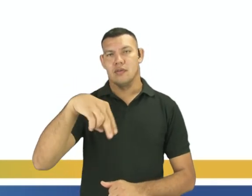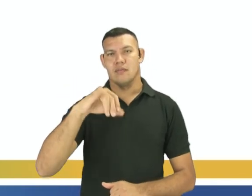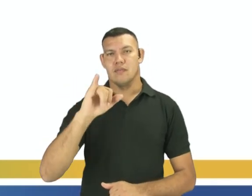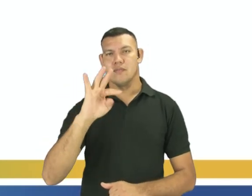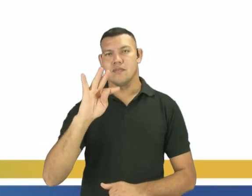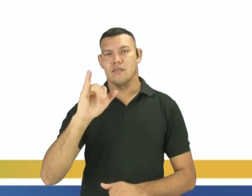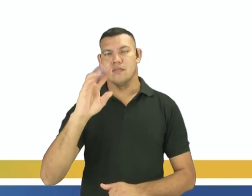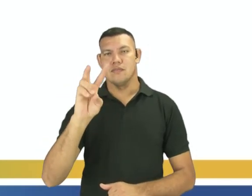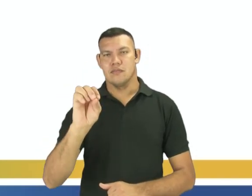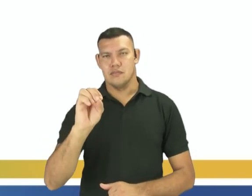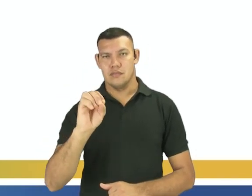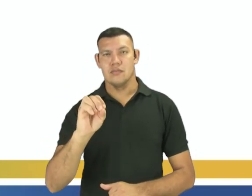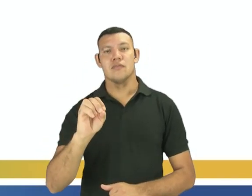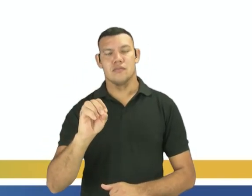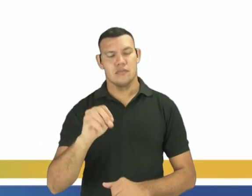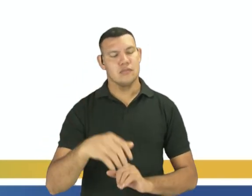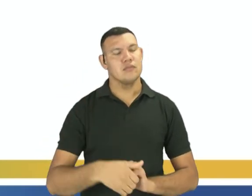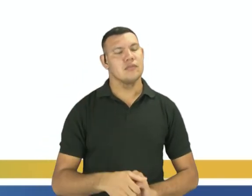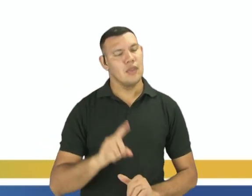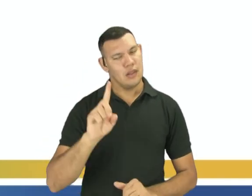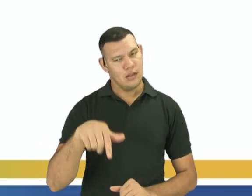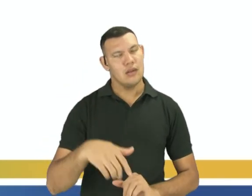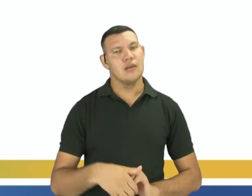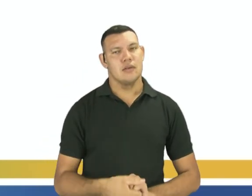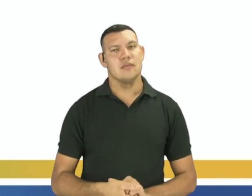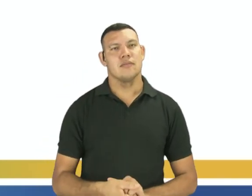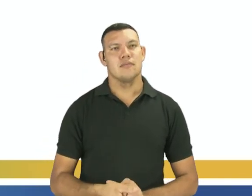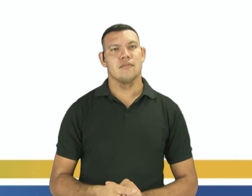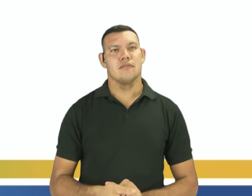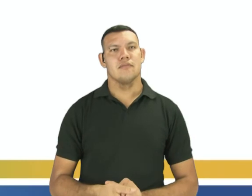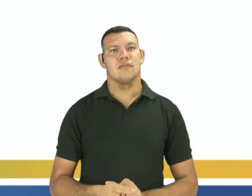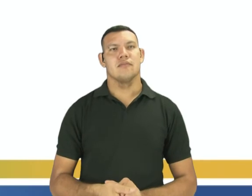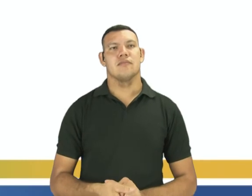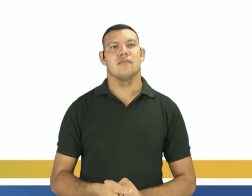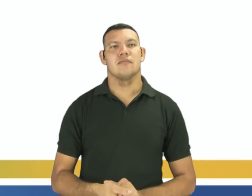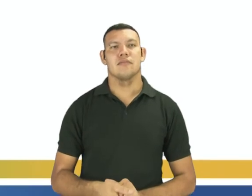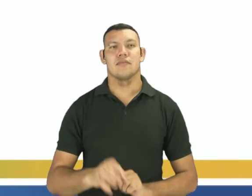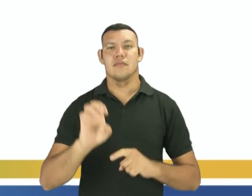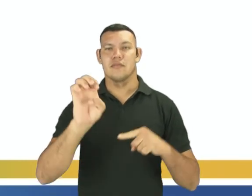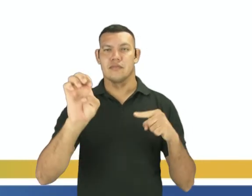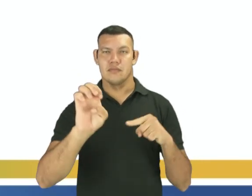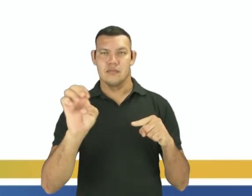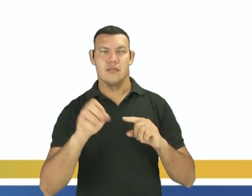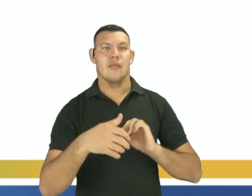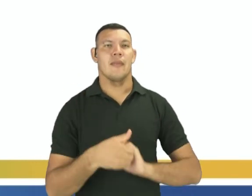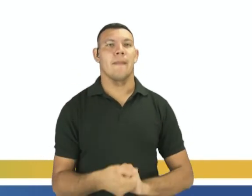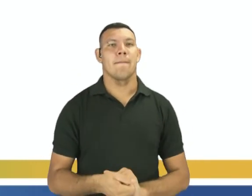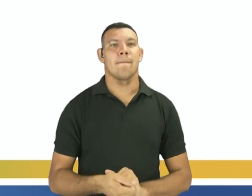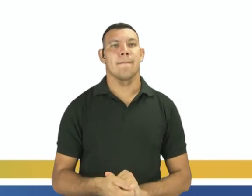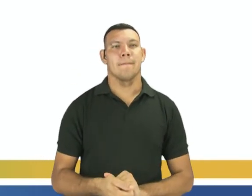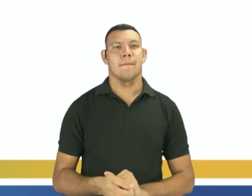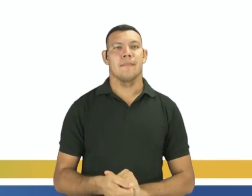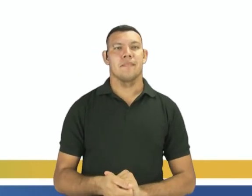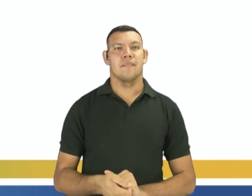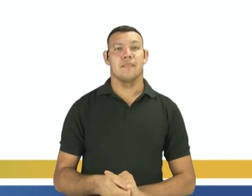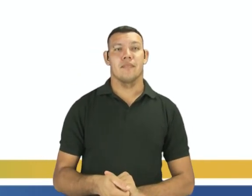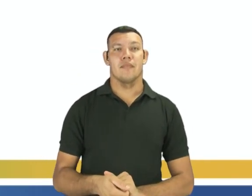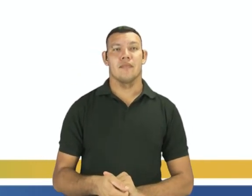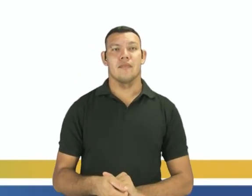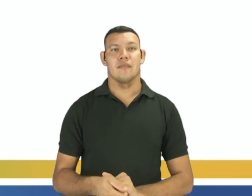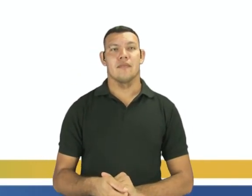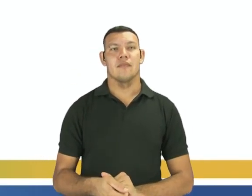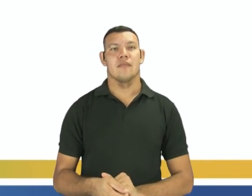to help us to do the homework? Letra E. Would you mind, verbo